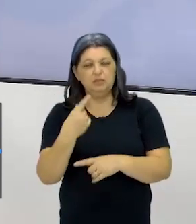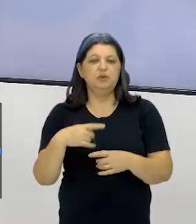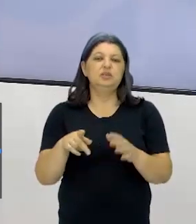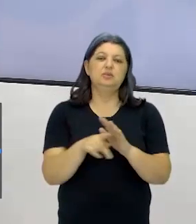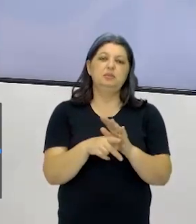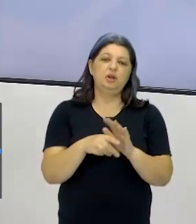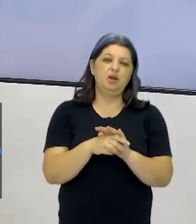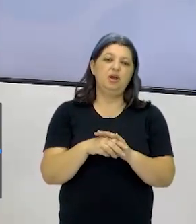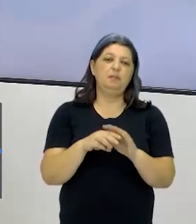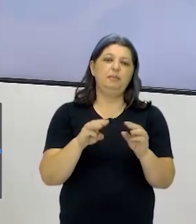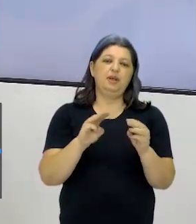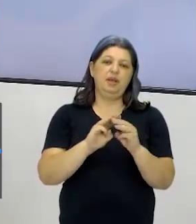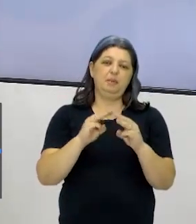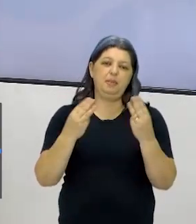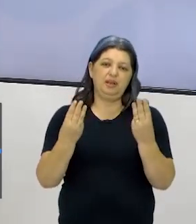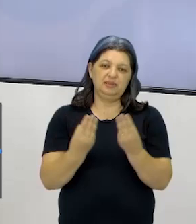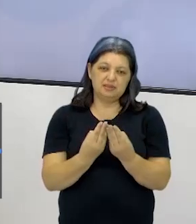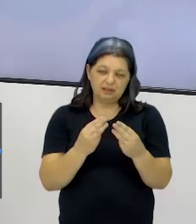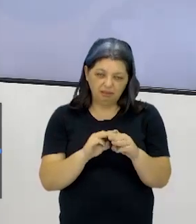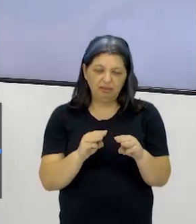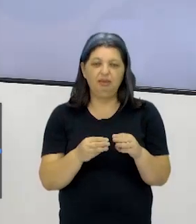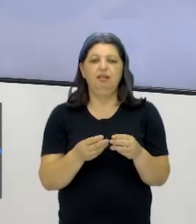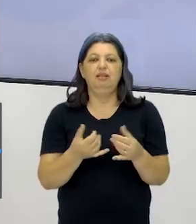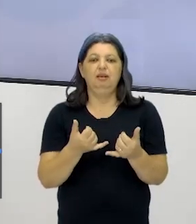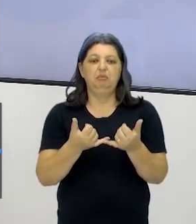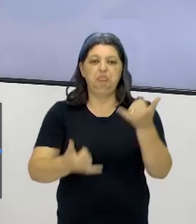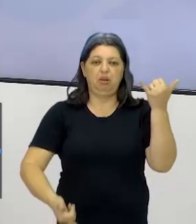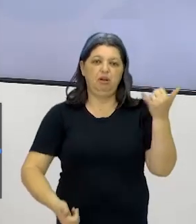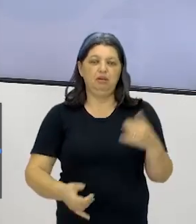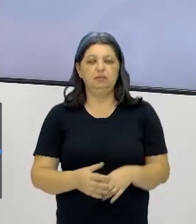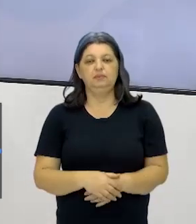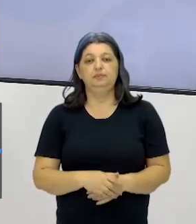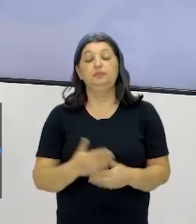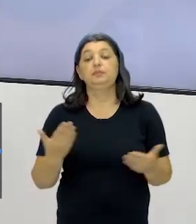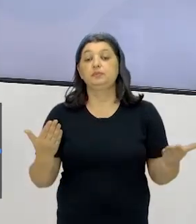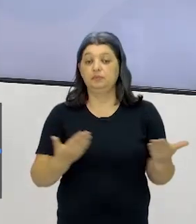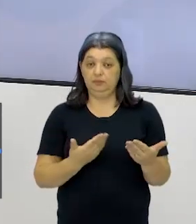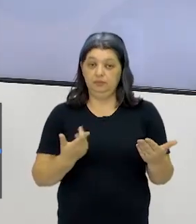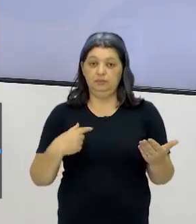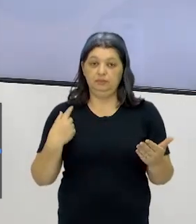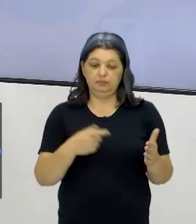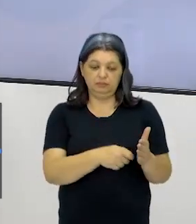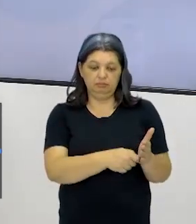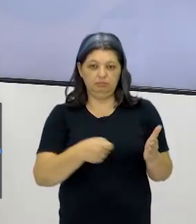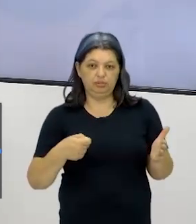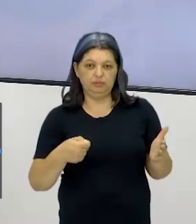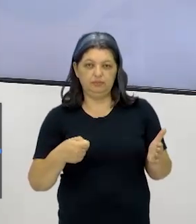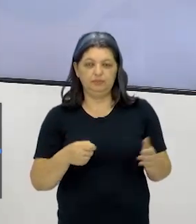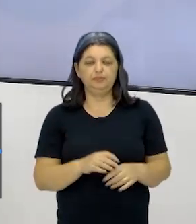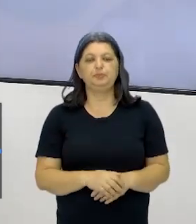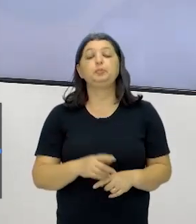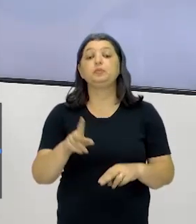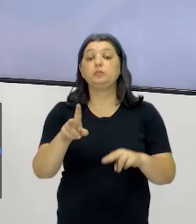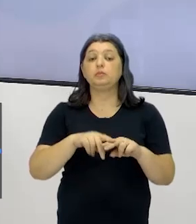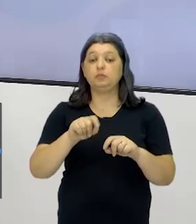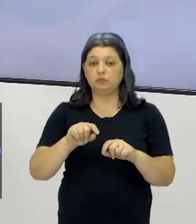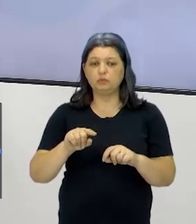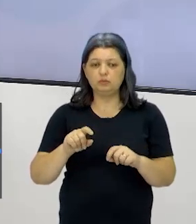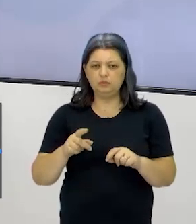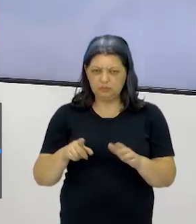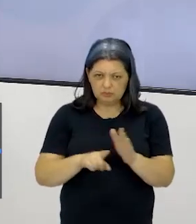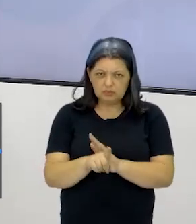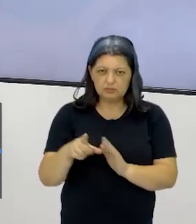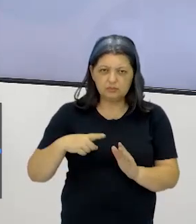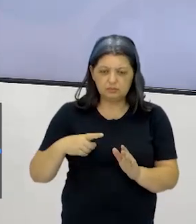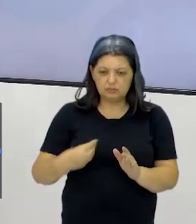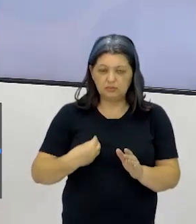toda. Então, né, a gente entrava. Hoje, na verdade, a gente desliga a internet. Por isso a pergunta, existe vida fora da